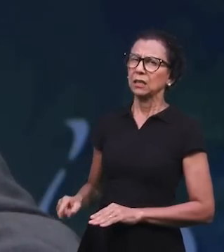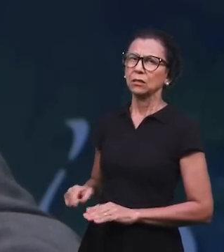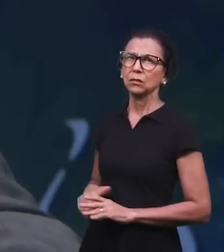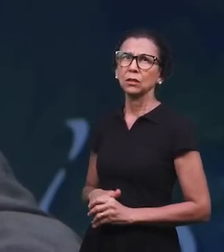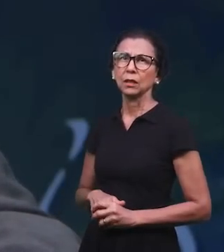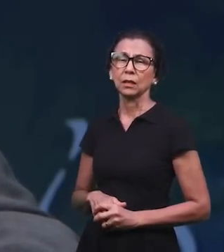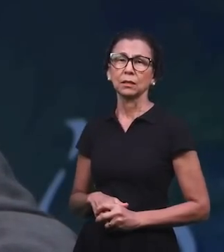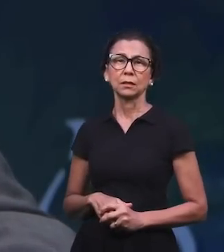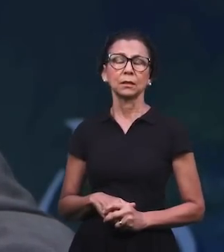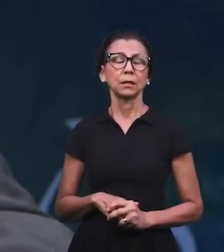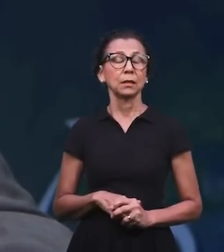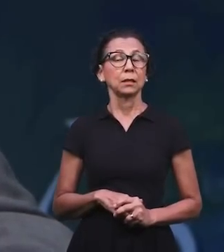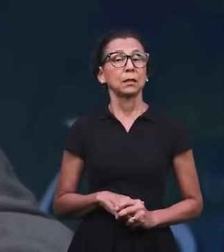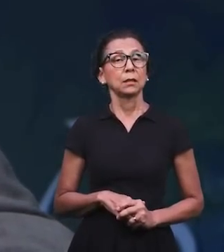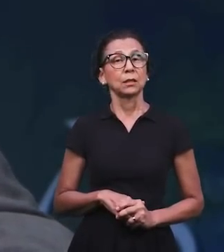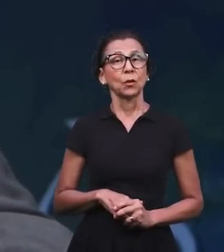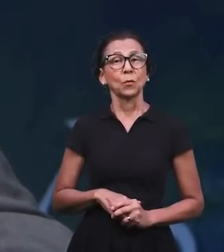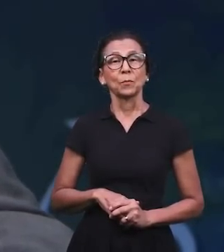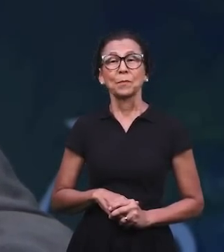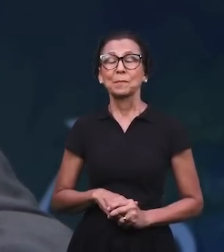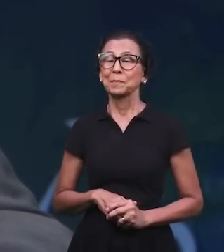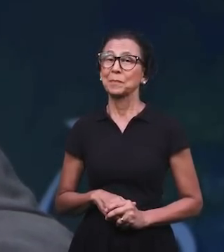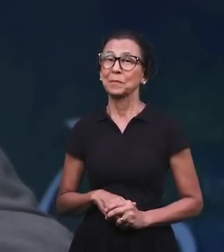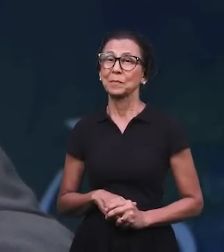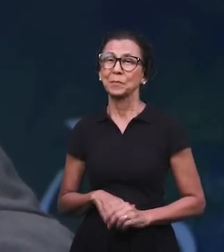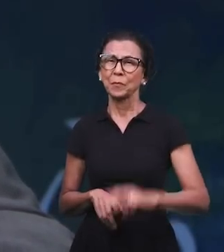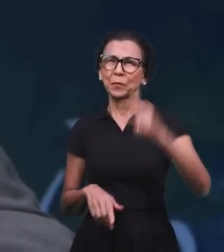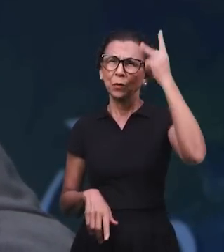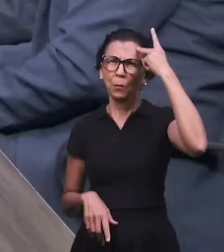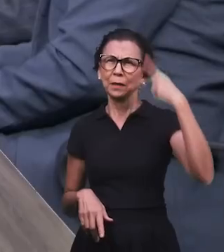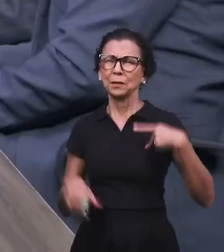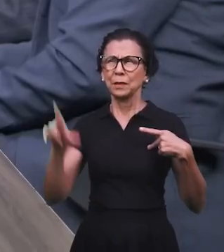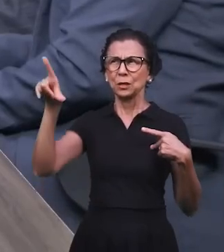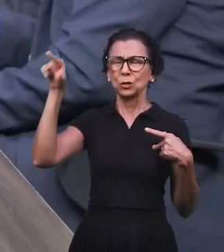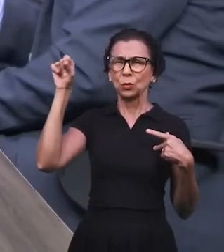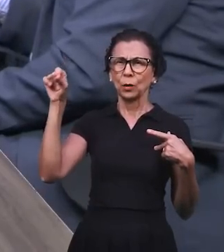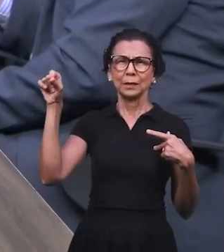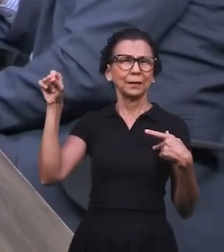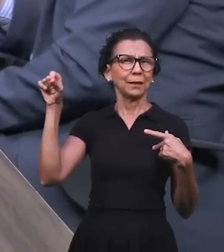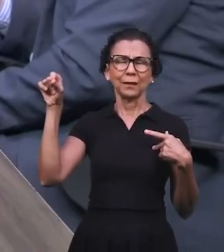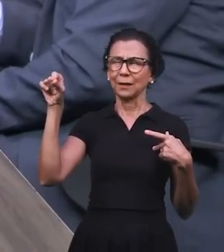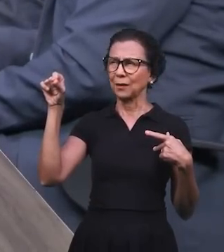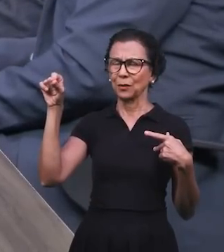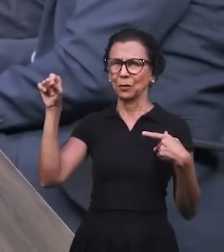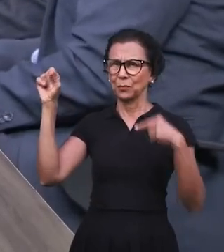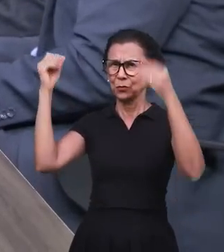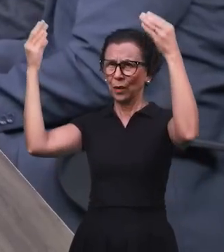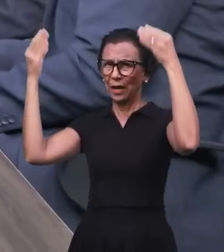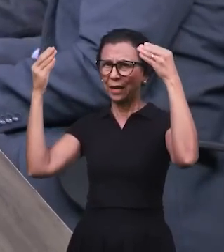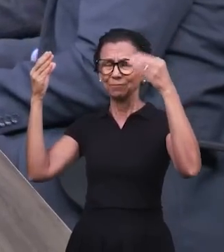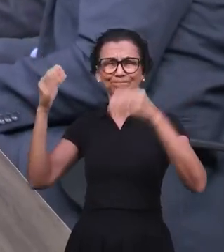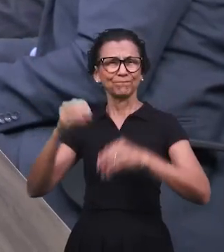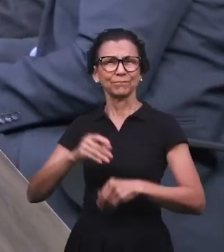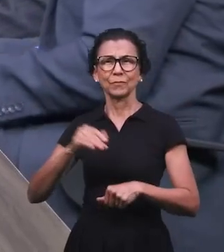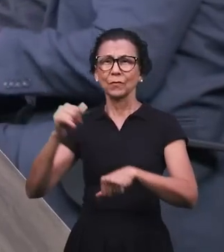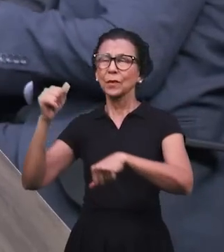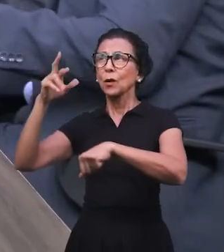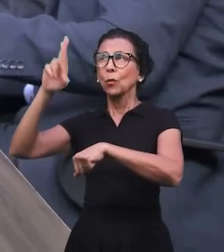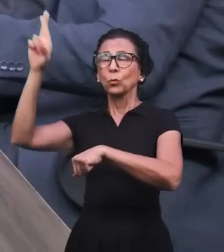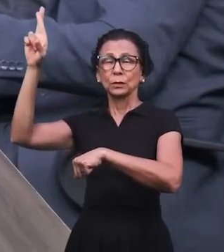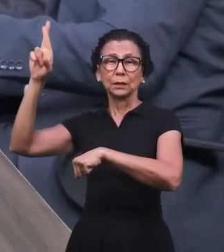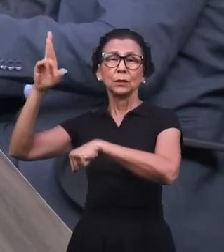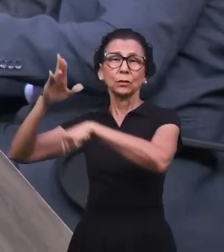gerenciar e determinar todas as coisas na vida do homem, não é isso, pastor? Exatamente. E é interessante, para você que nos assiste,